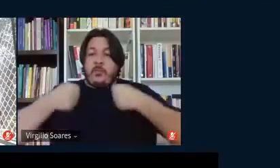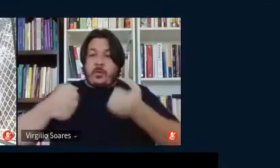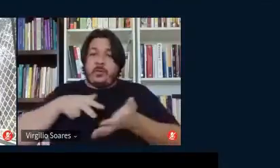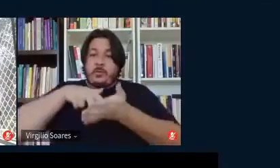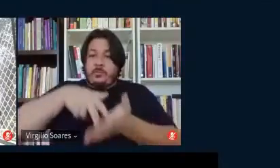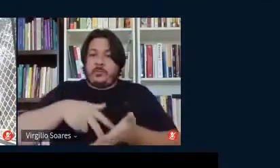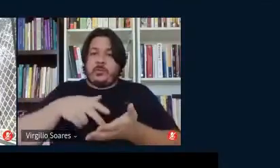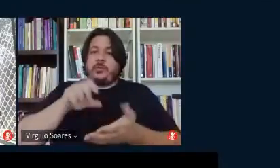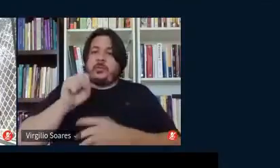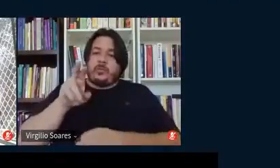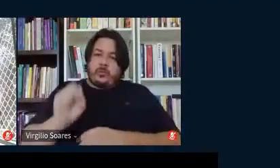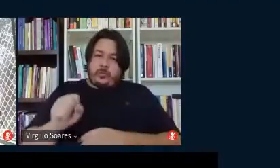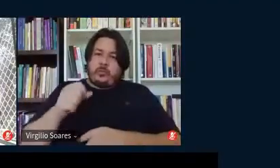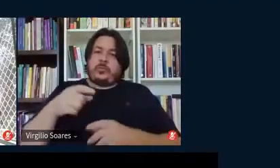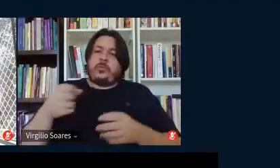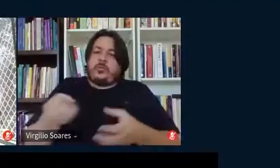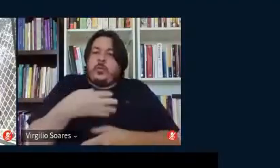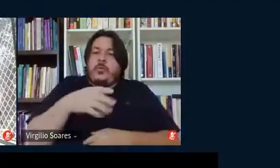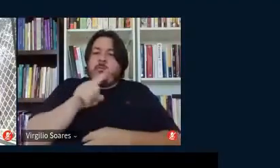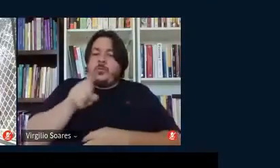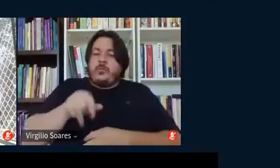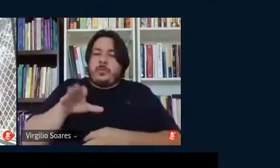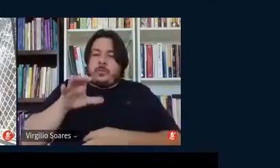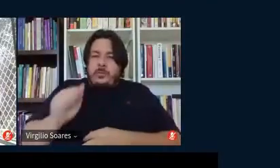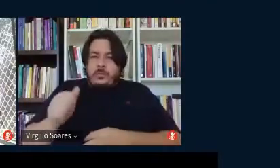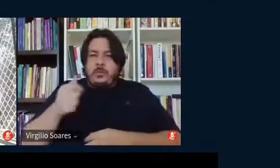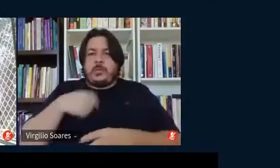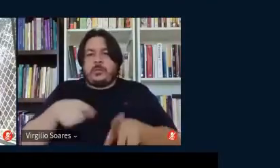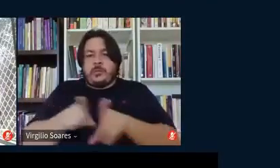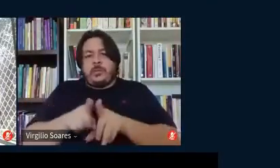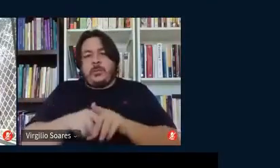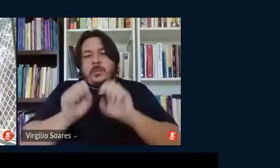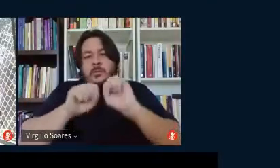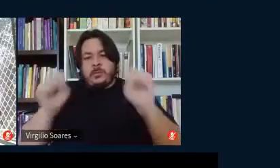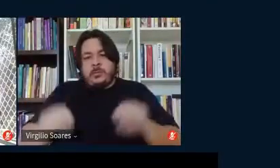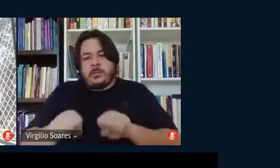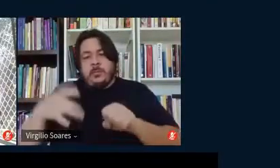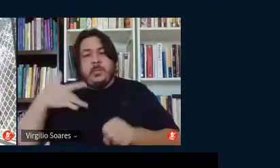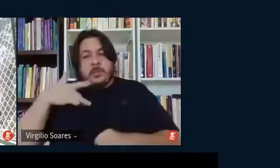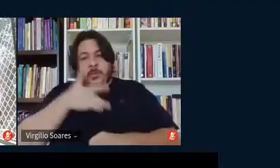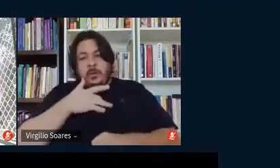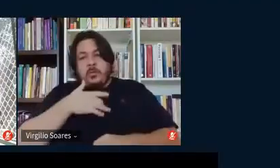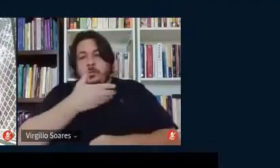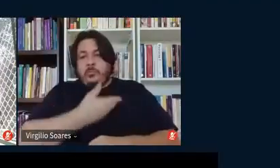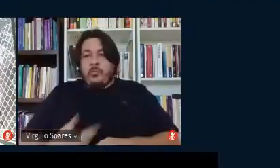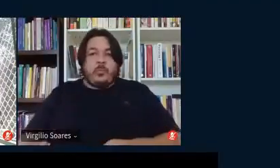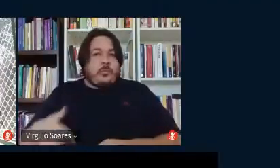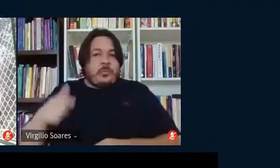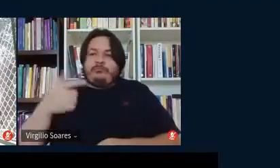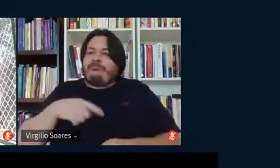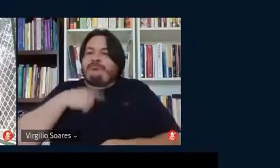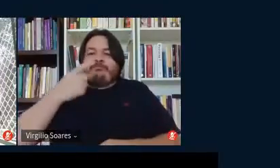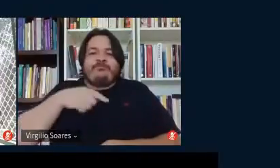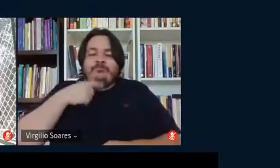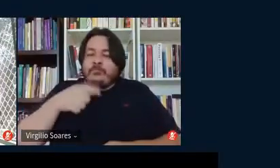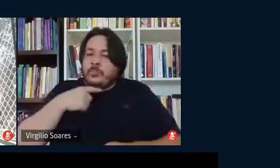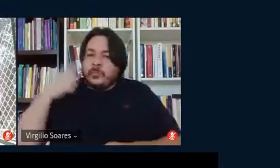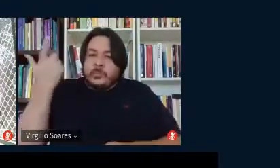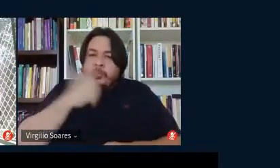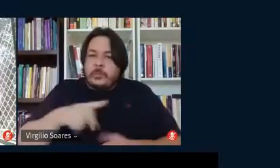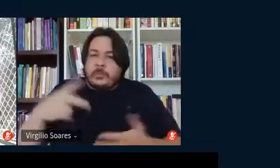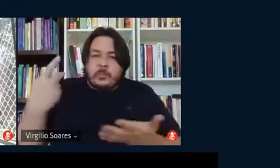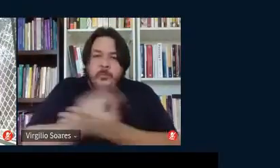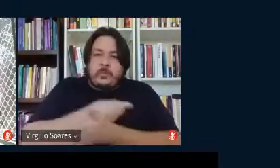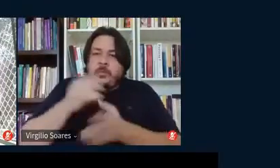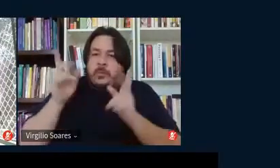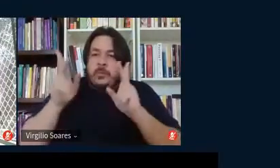vírus, e agora com a pandemia a gente vê que realmente o nosso sistema de saúde pública não tem condições de lidar com um evento de grande porte como a